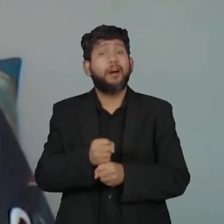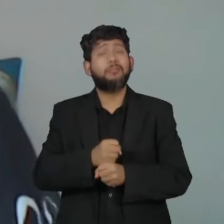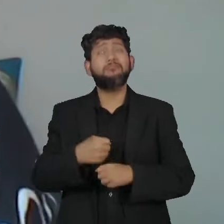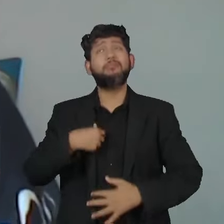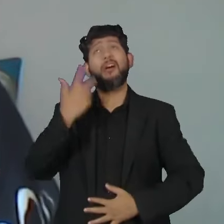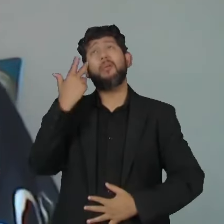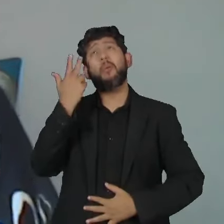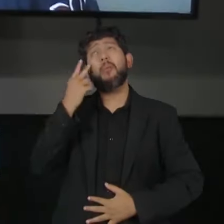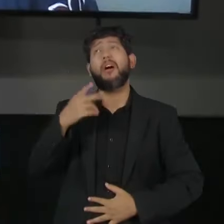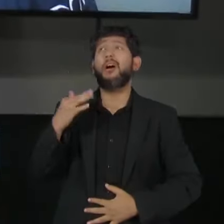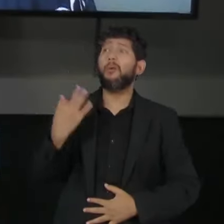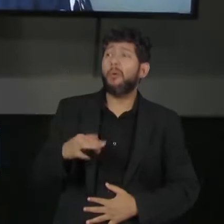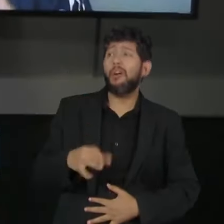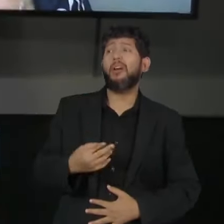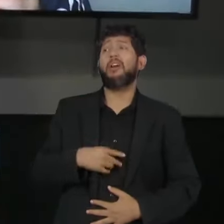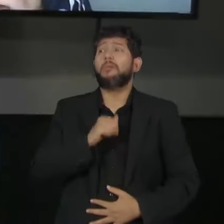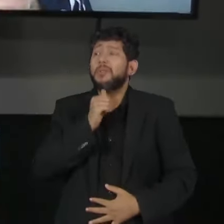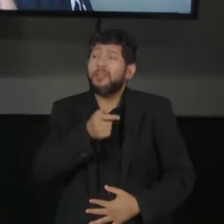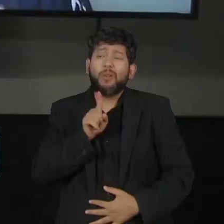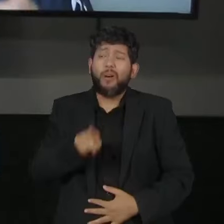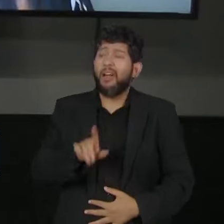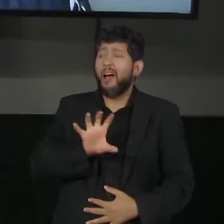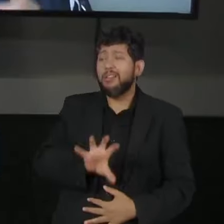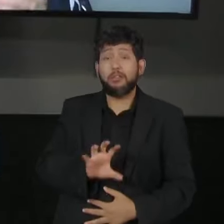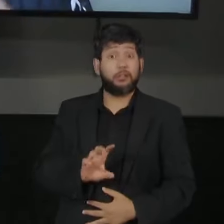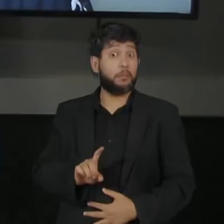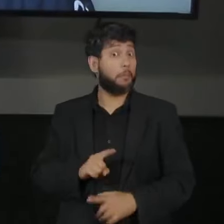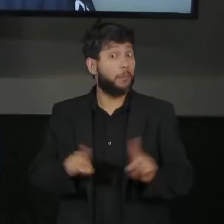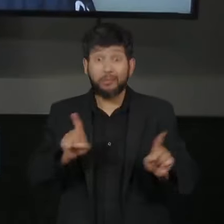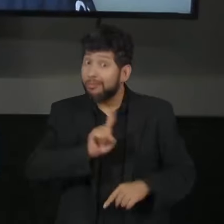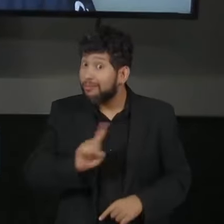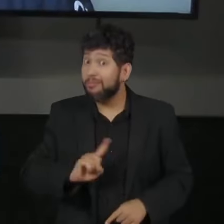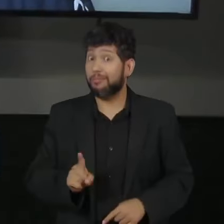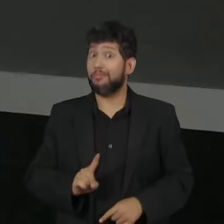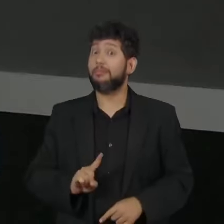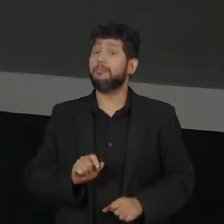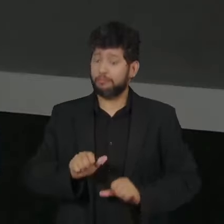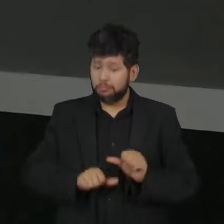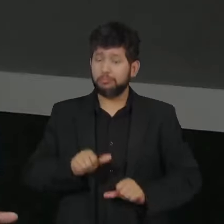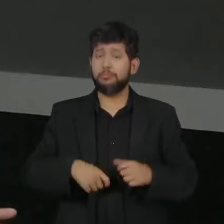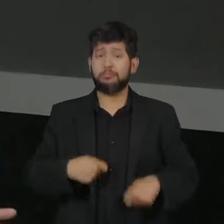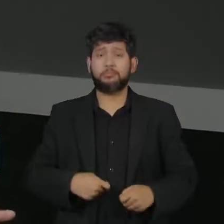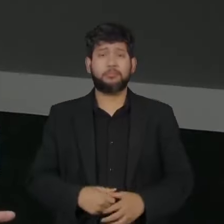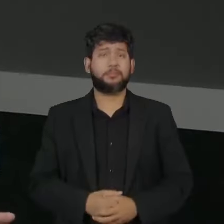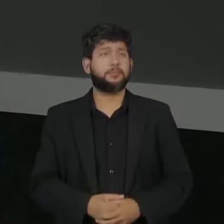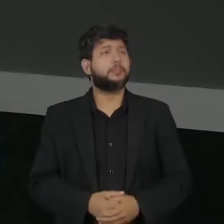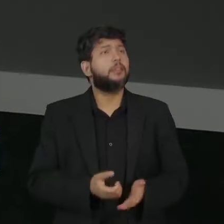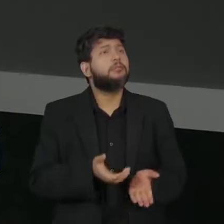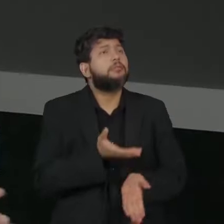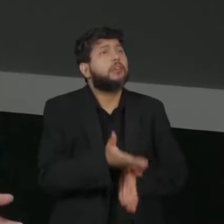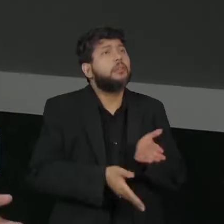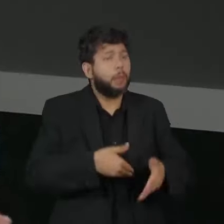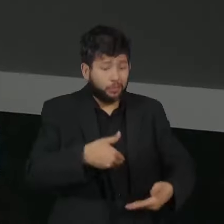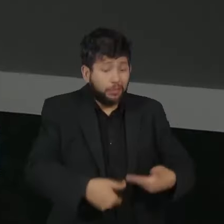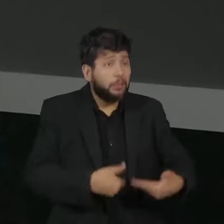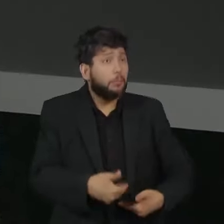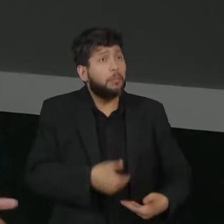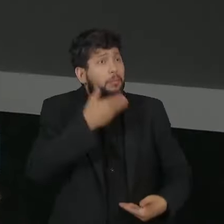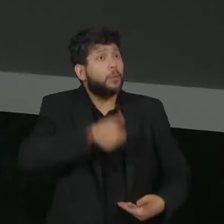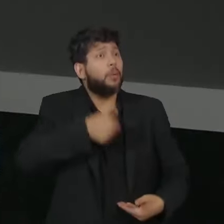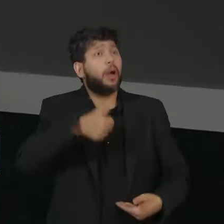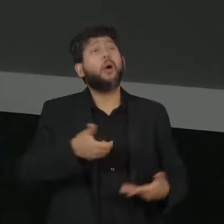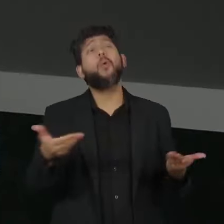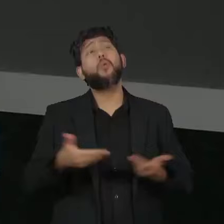aquilo faz parte do ser mulher, quando não deve fazer parte. E em relação ao tratamento, o que há de